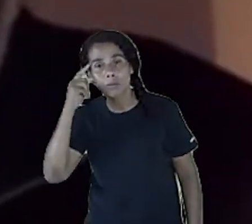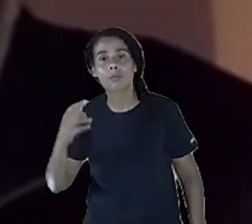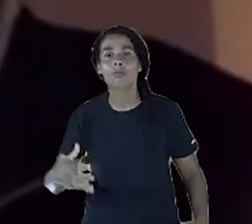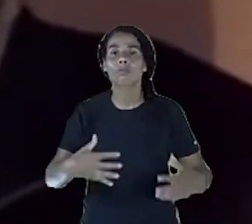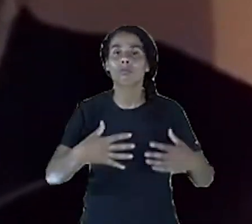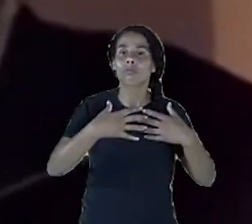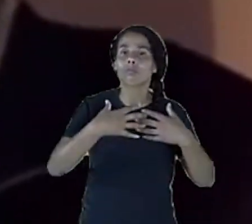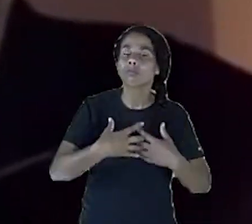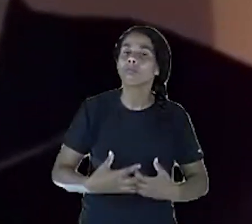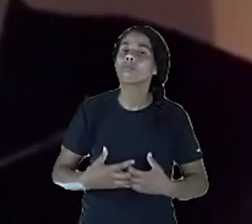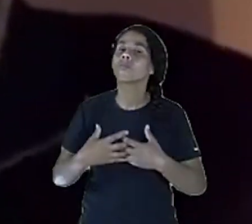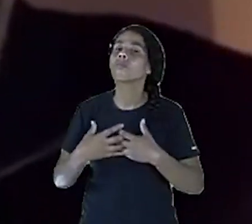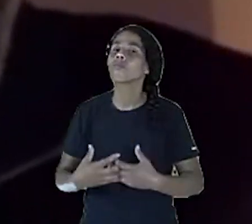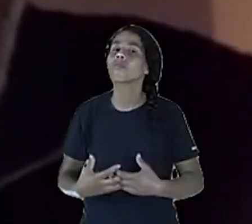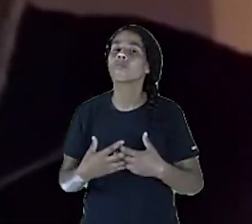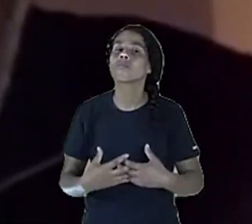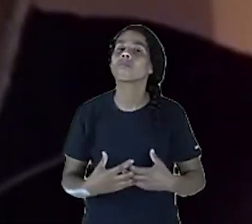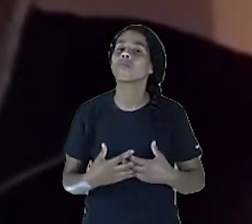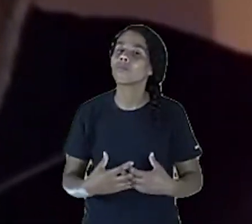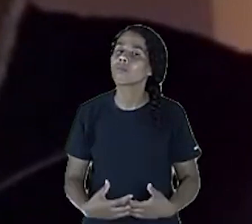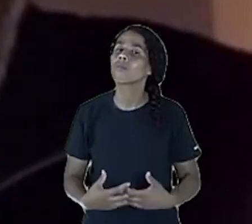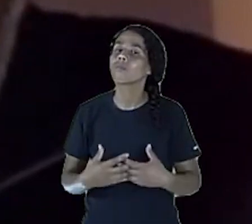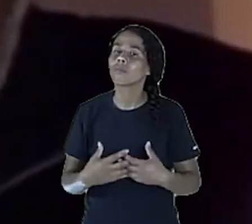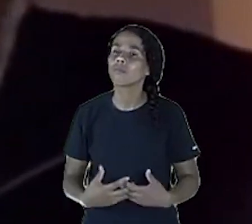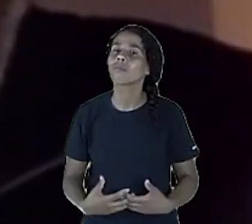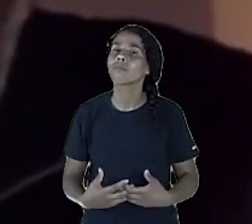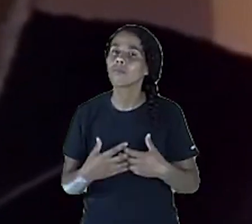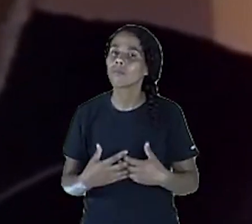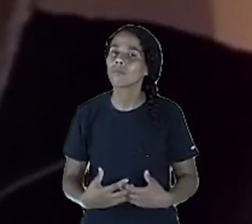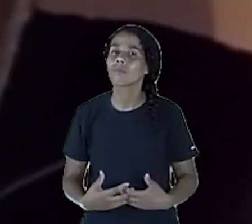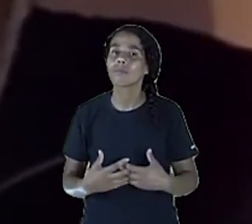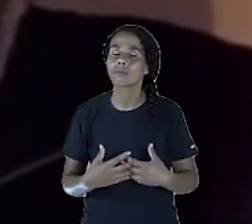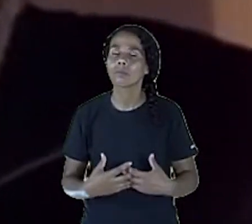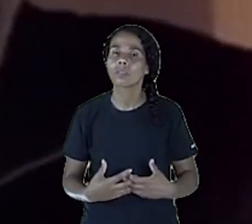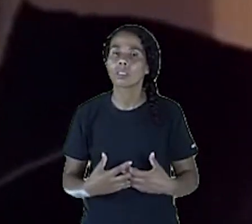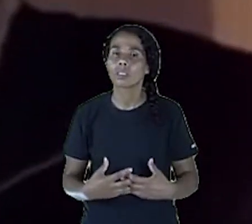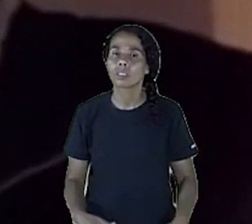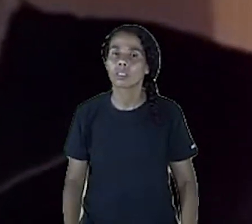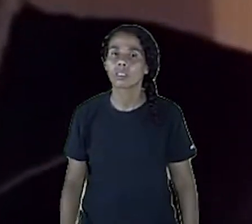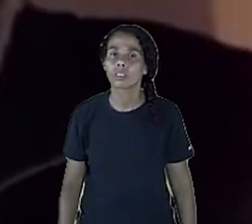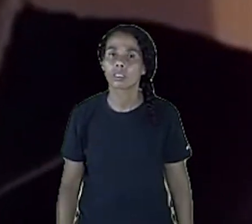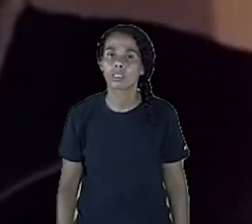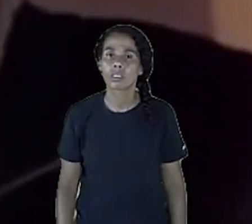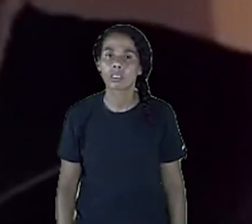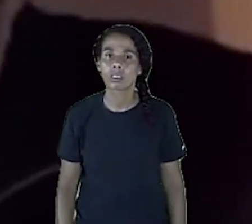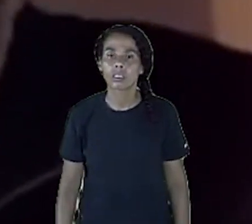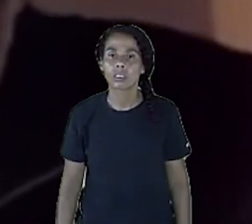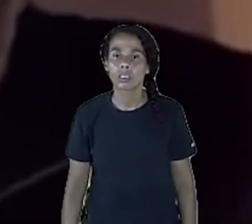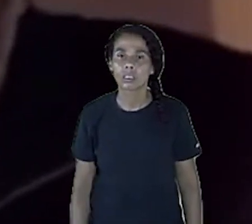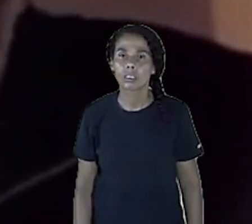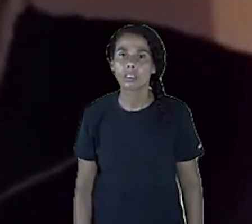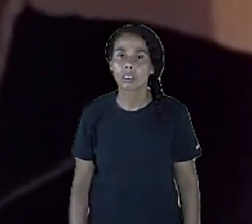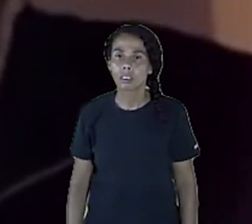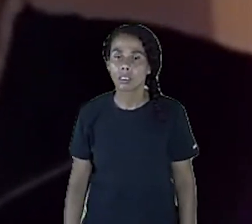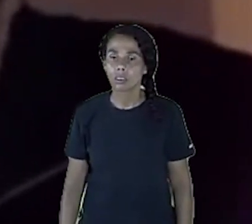mim, enfim, é preciso, muita gente